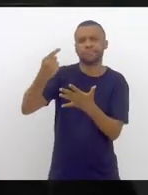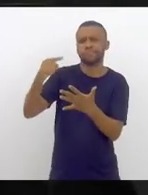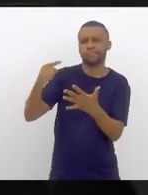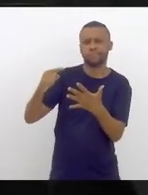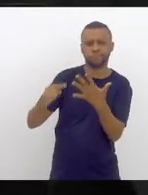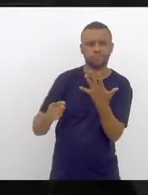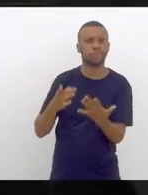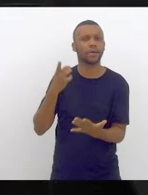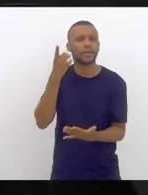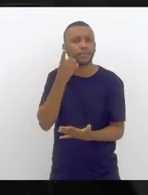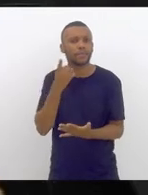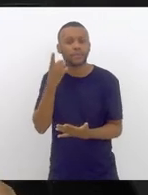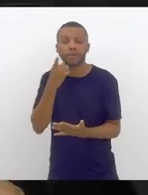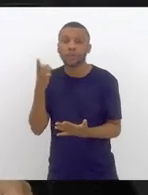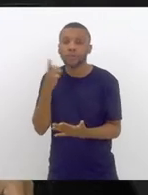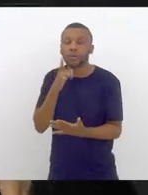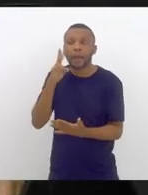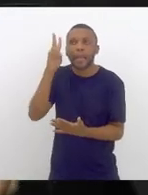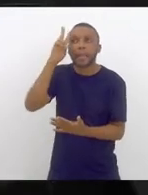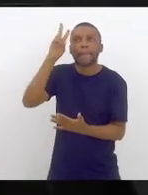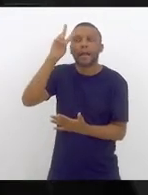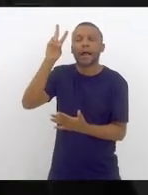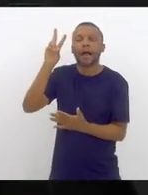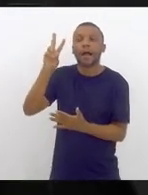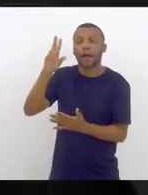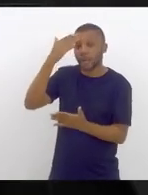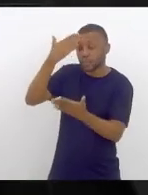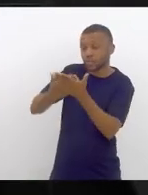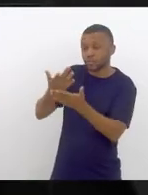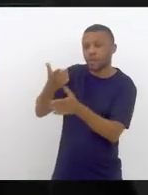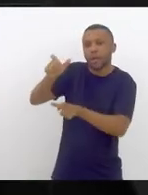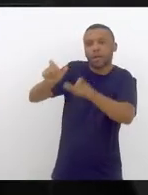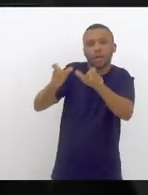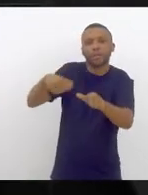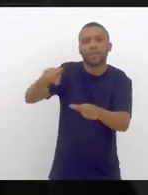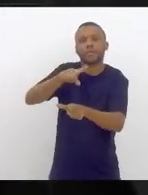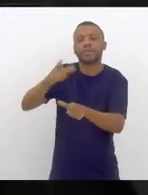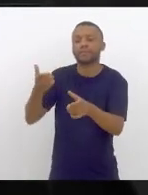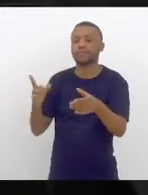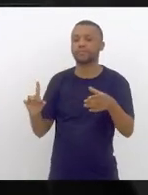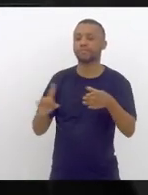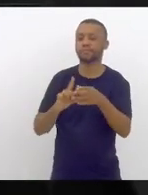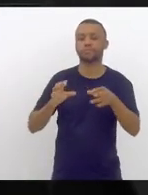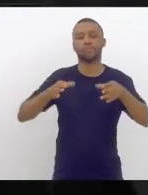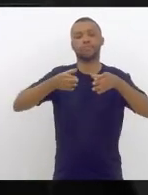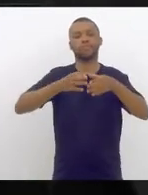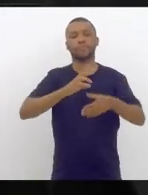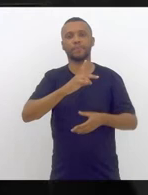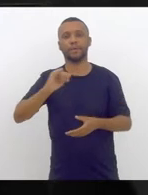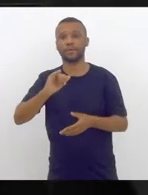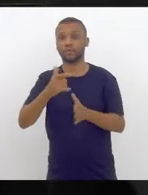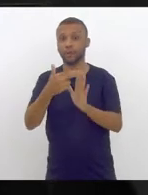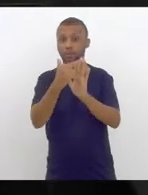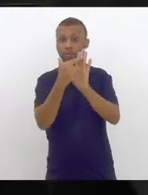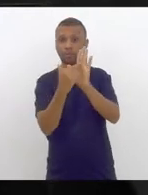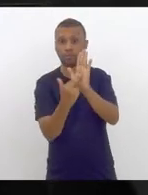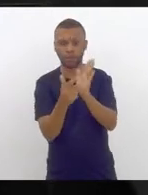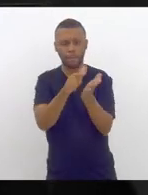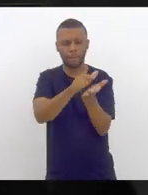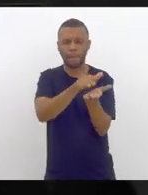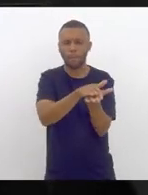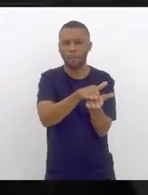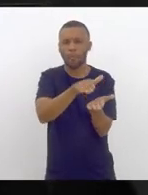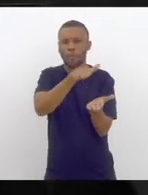que consigo neste momento me lembrar mas acho que foram estes que compuseram a CPI o nosso relatório relatório espesso denso